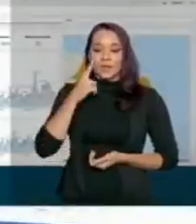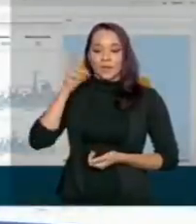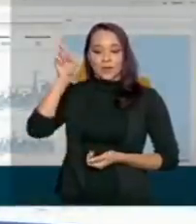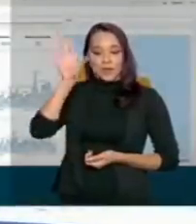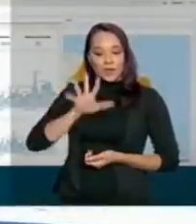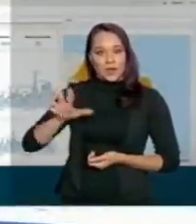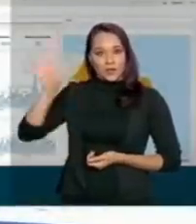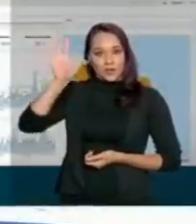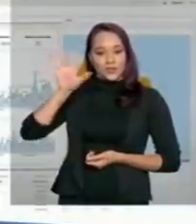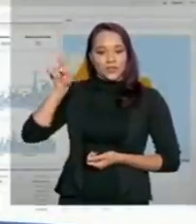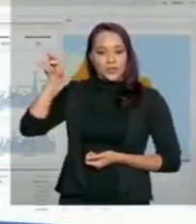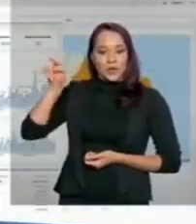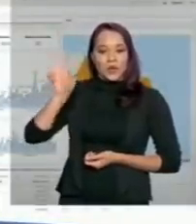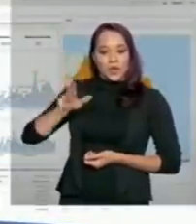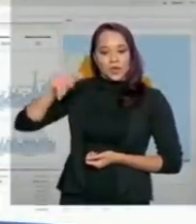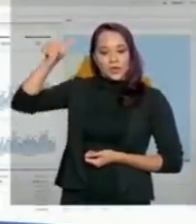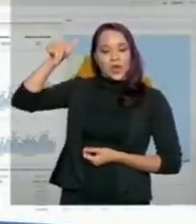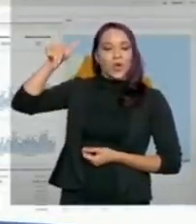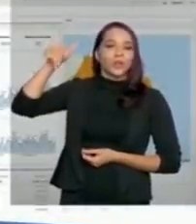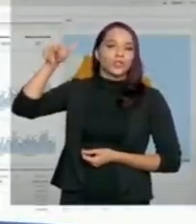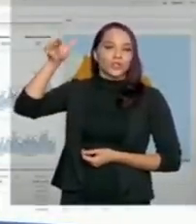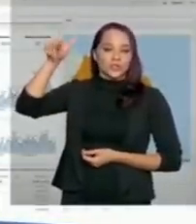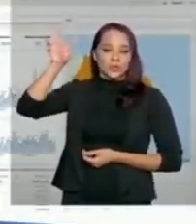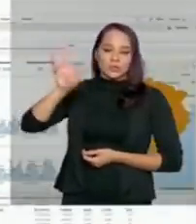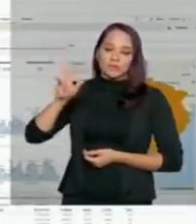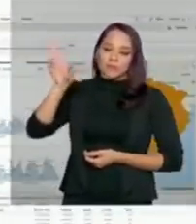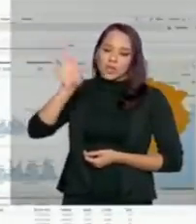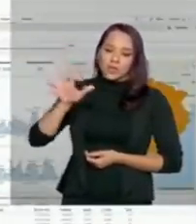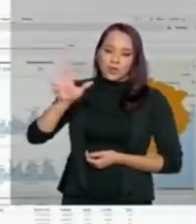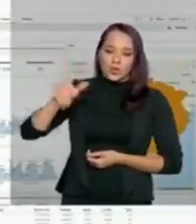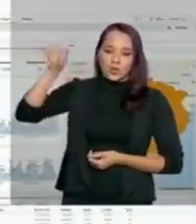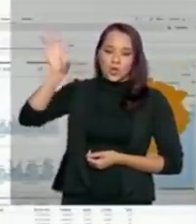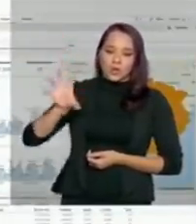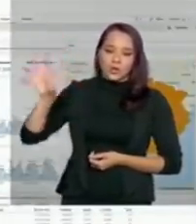ali, região norte, região nordeste, pode ir.